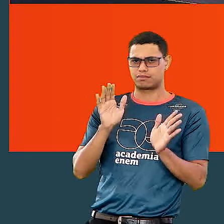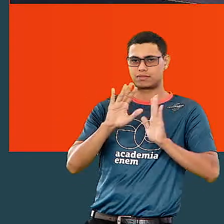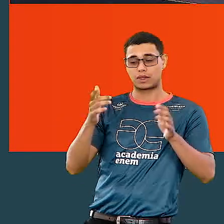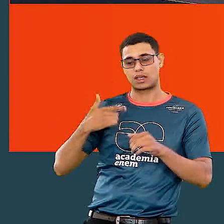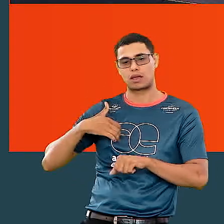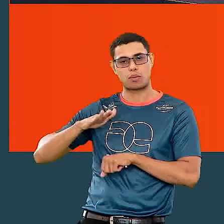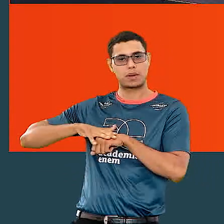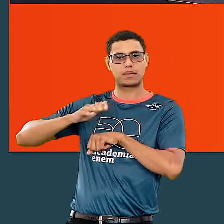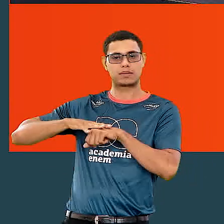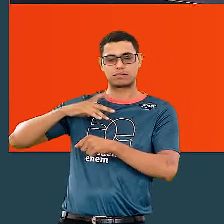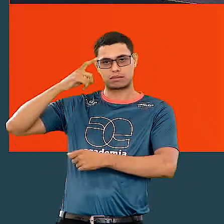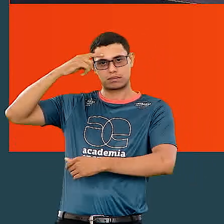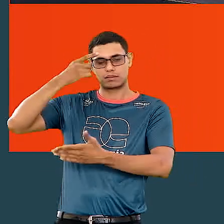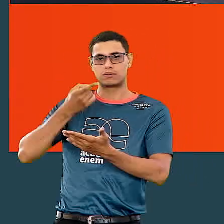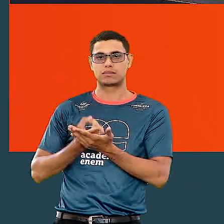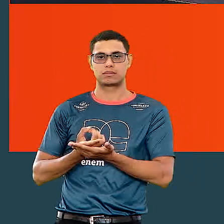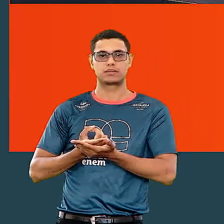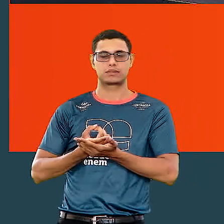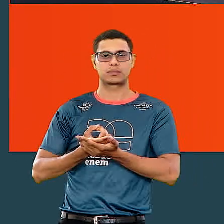que decido. E é